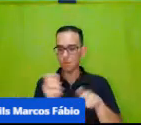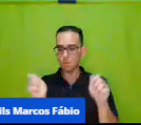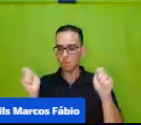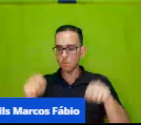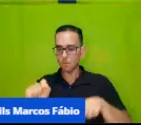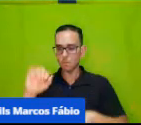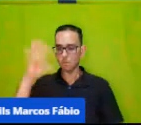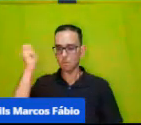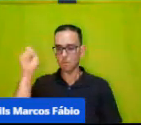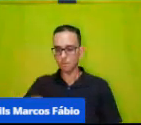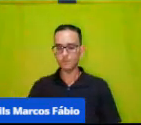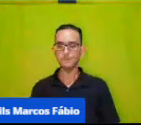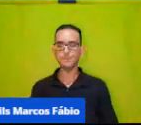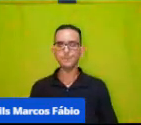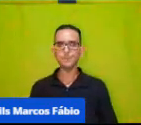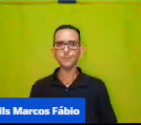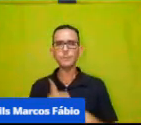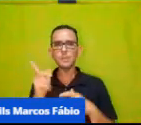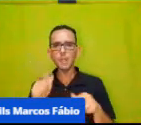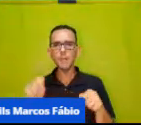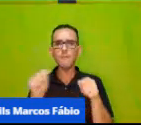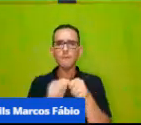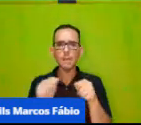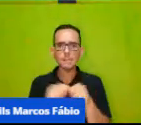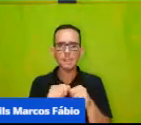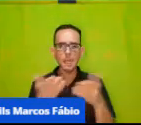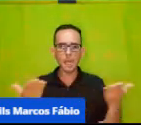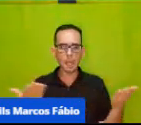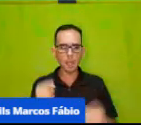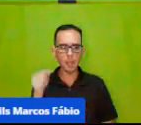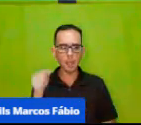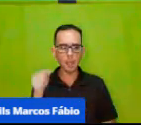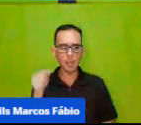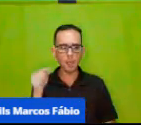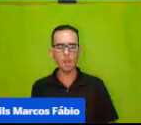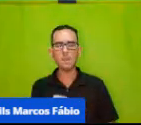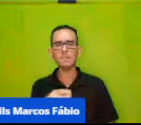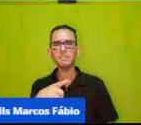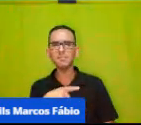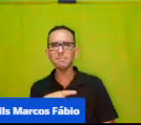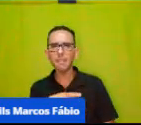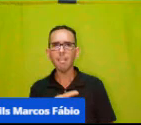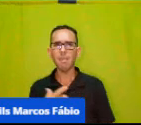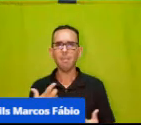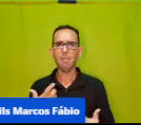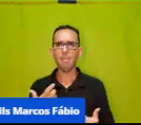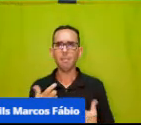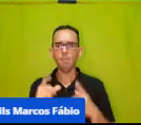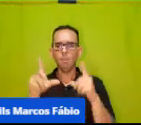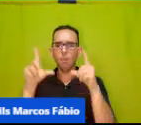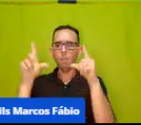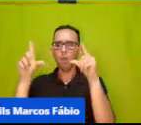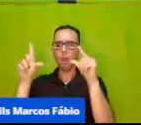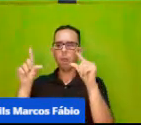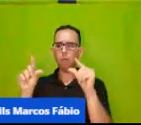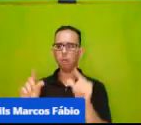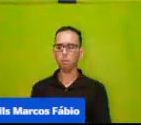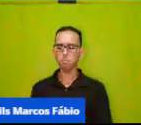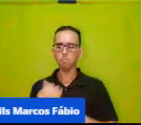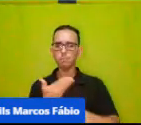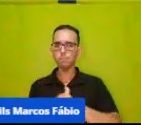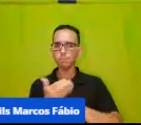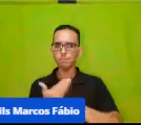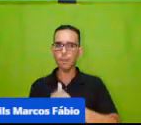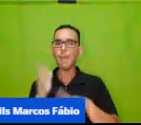circunstancial. Criar um material desse, e sabendo que nós estamos ali com a redução de habilidades, ele torna